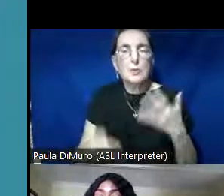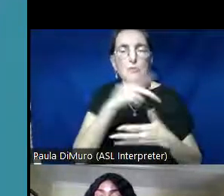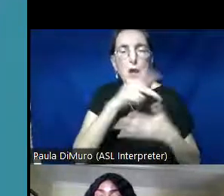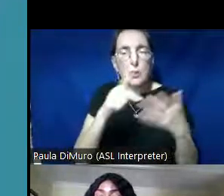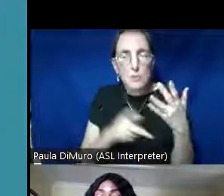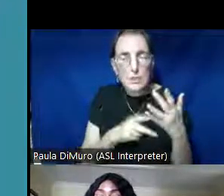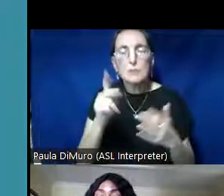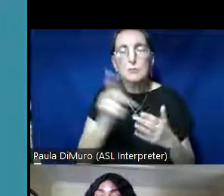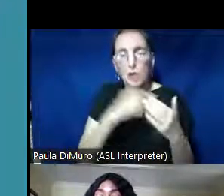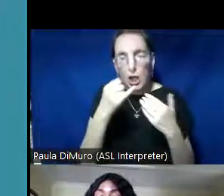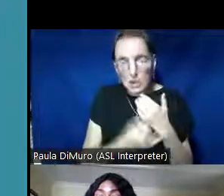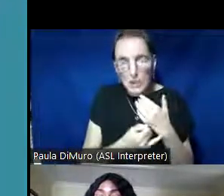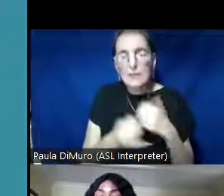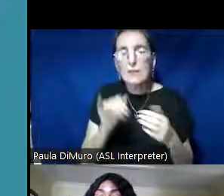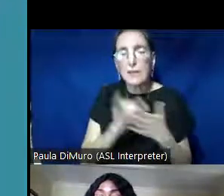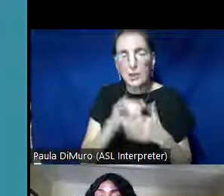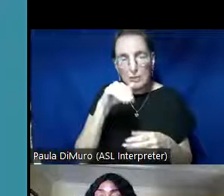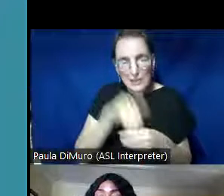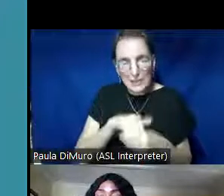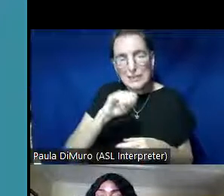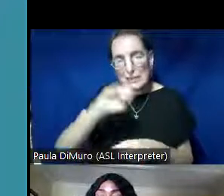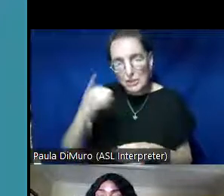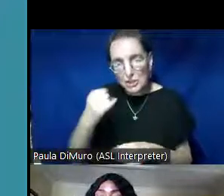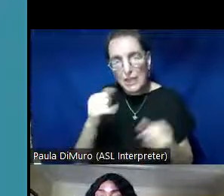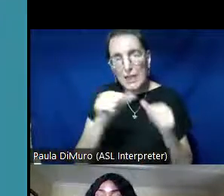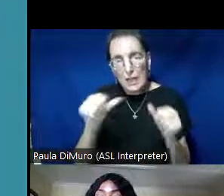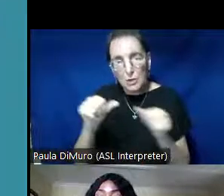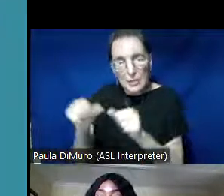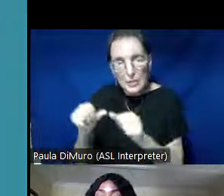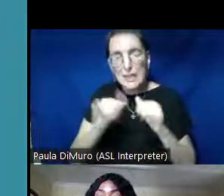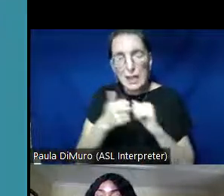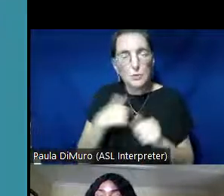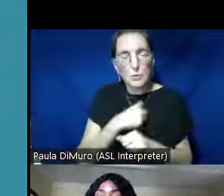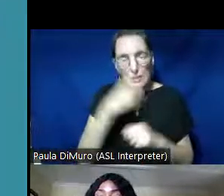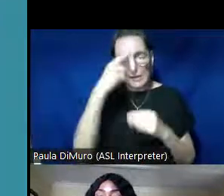alguns outros programas modo que nos prioritiza,